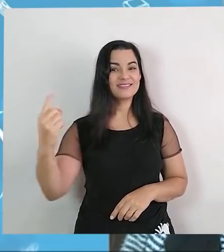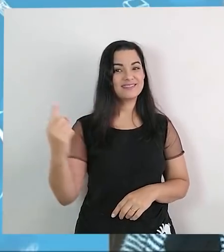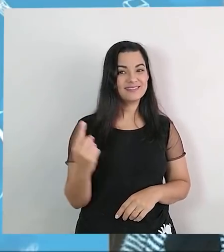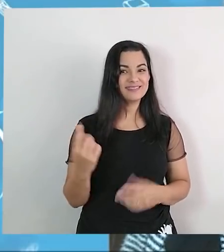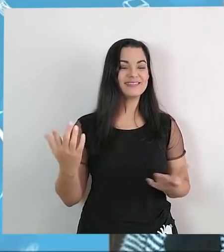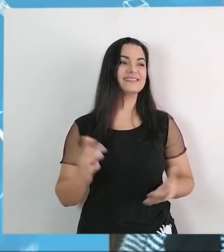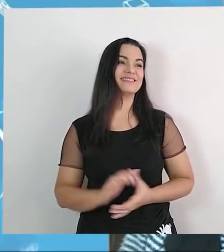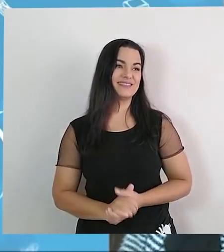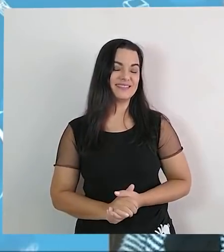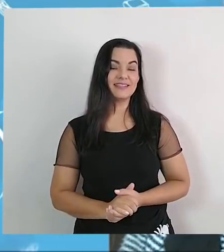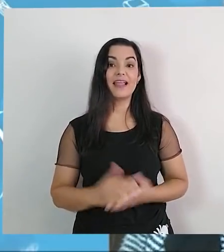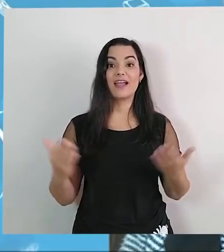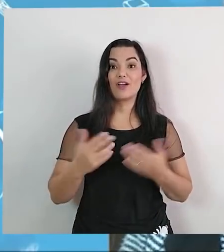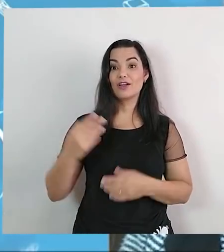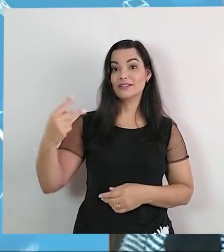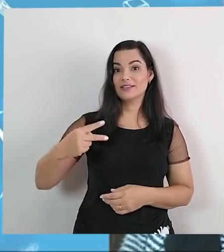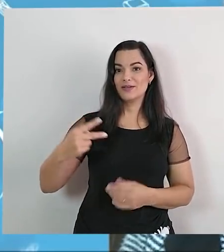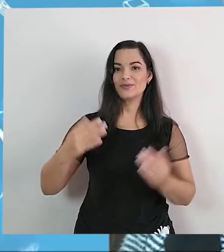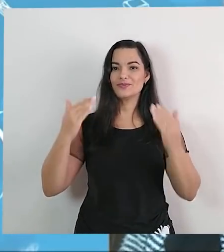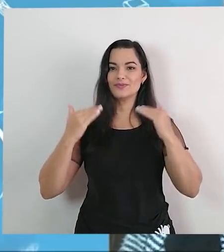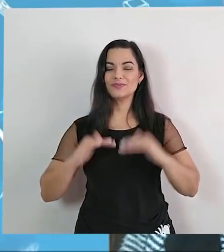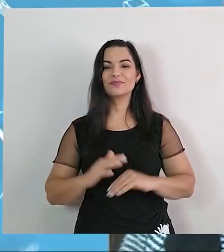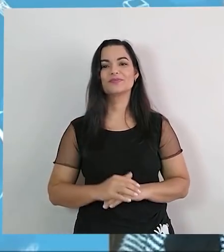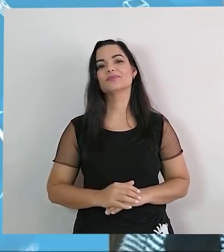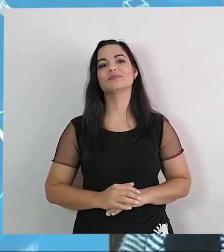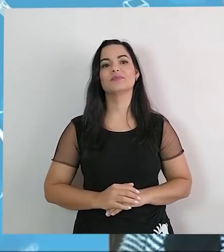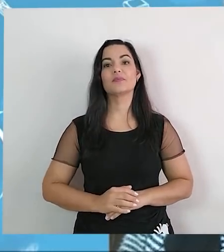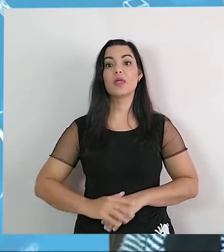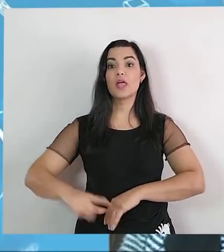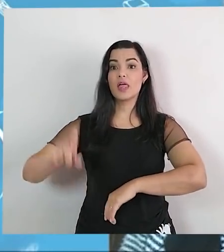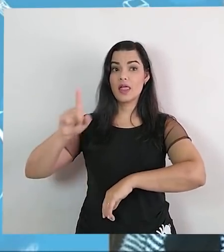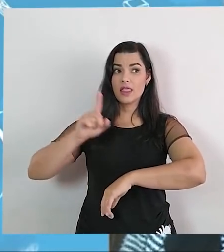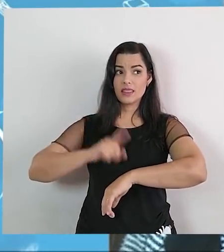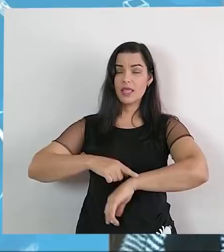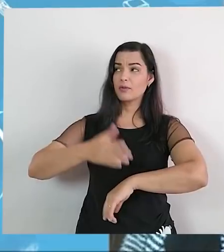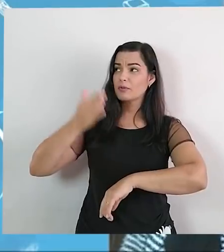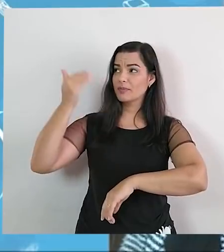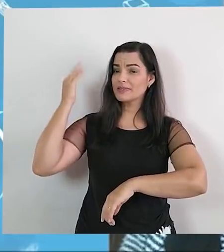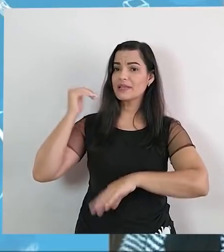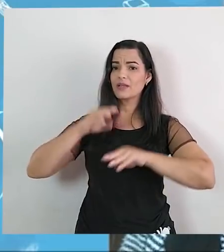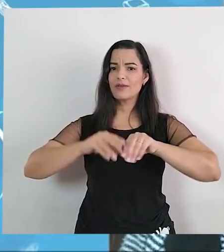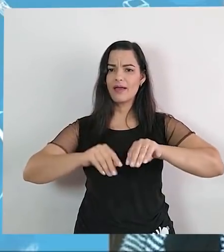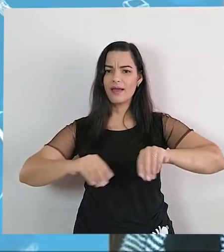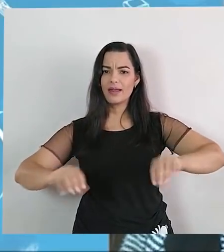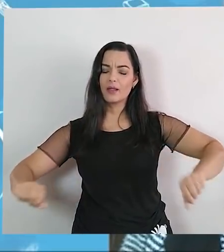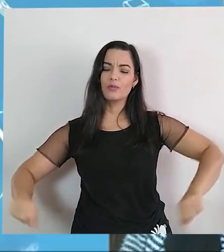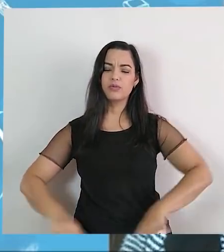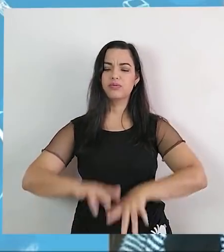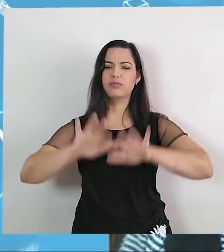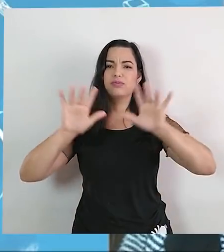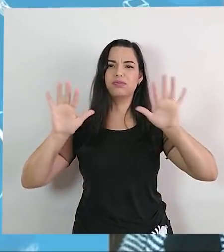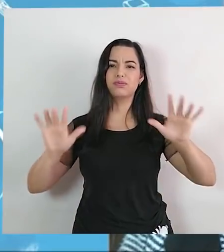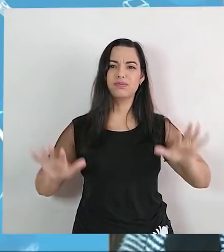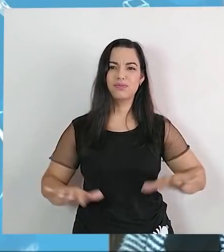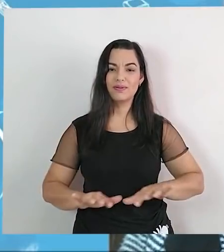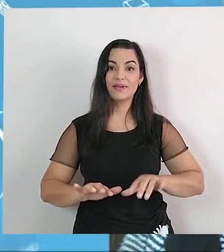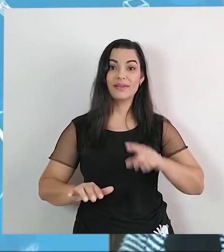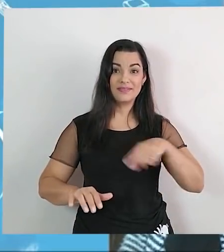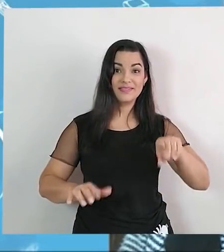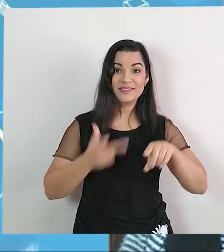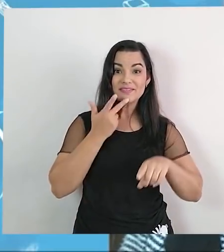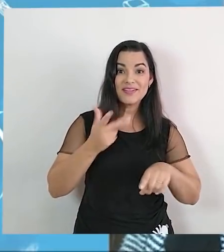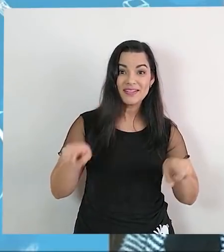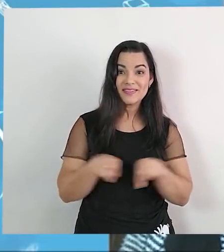passou. Vamos ler agora a segunda parte. No tempo da areia fazia poeira.